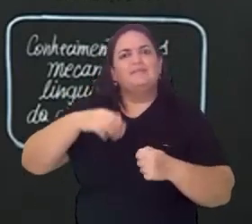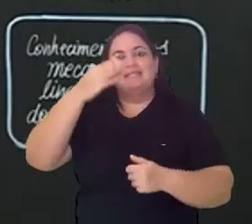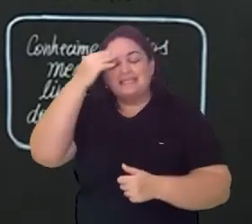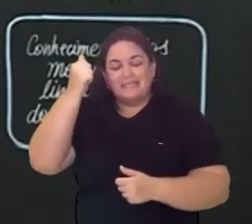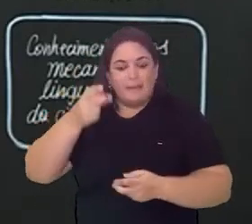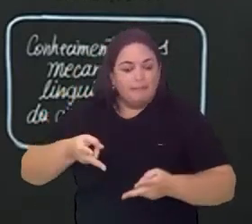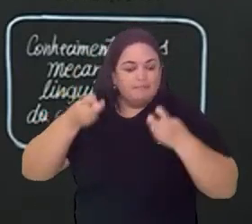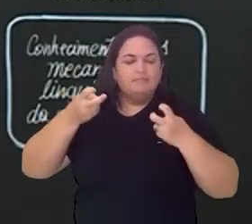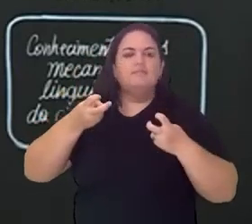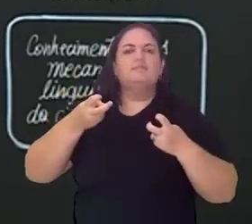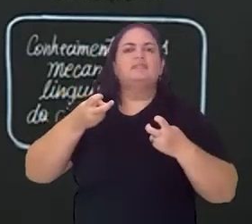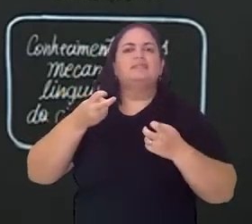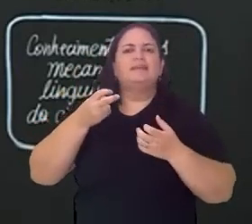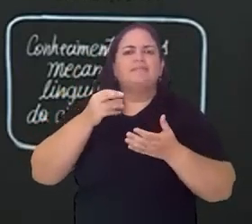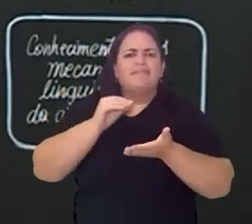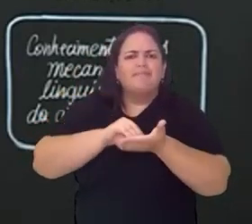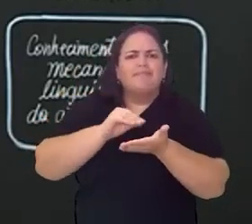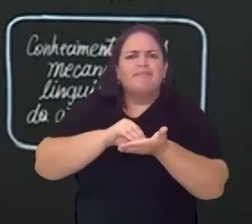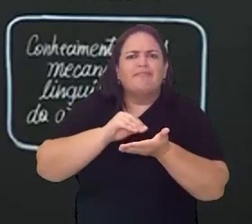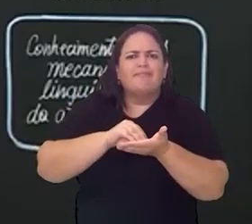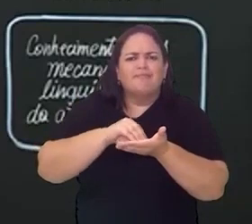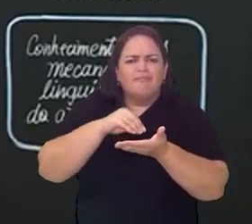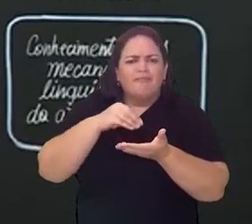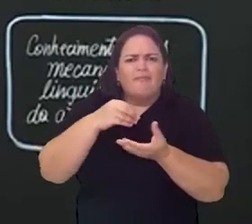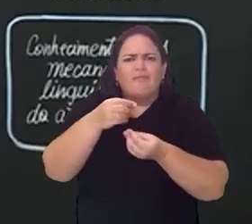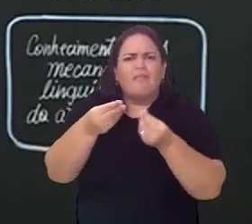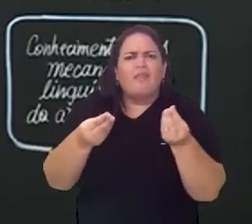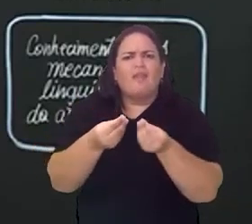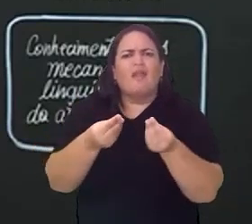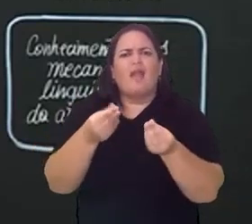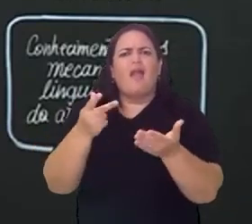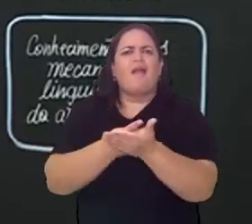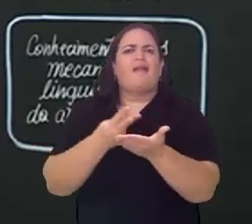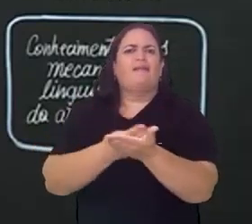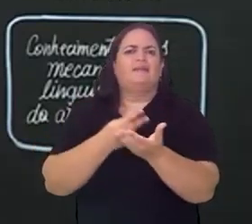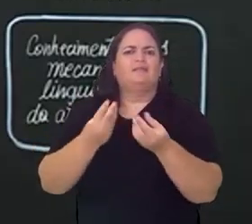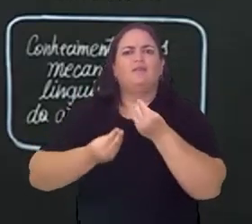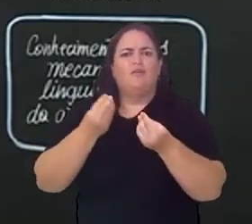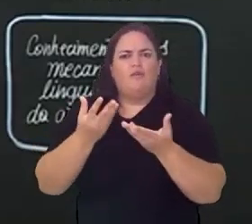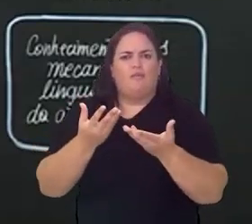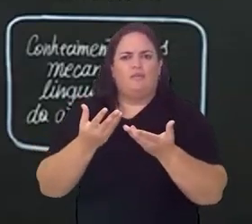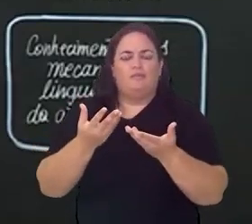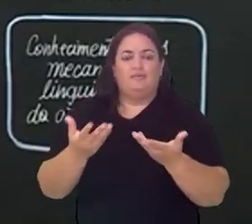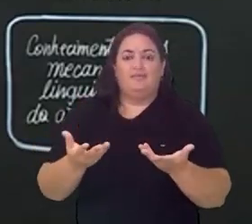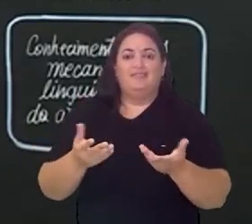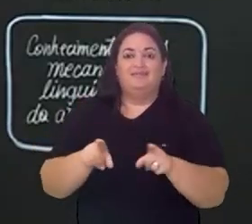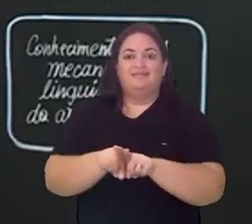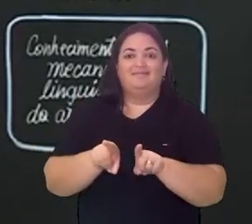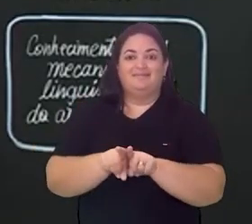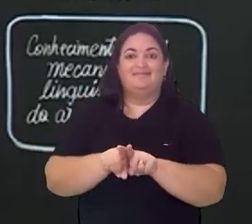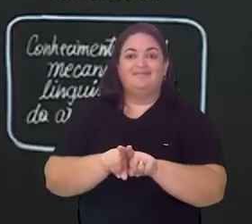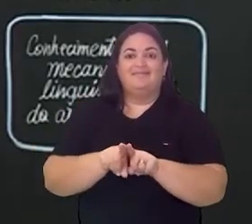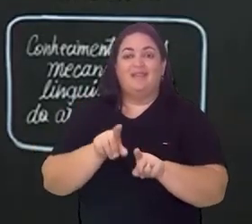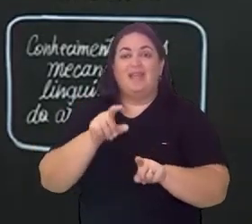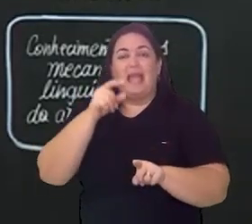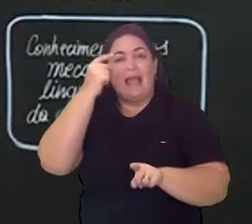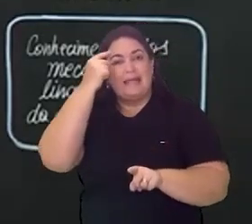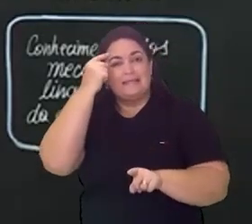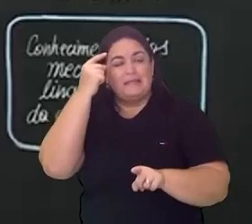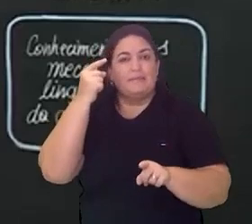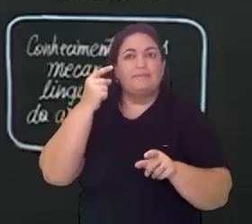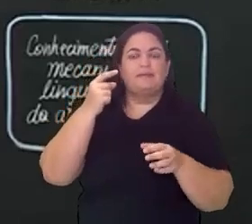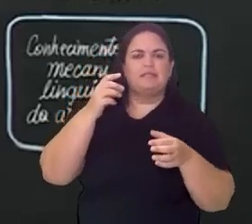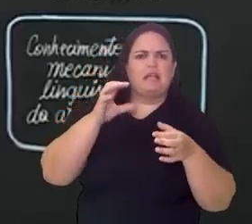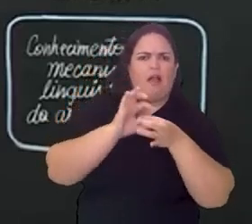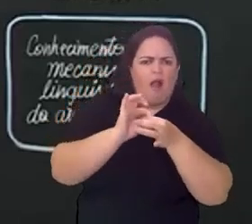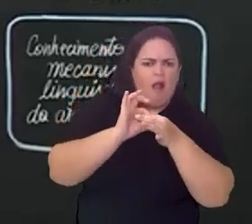texto apresenta alguma fragilidade. Sempre que a gente pensar, então, em coesão, vamos pensar em conexão, em base estrutural,